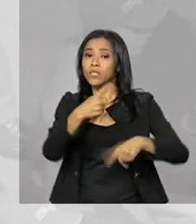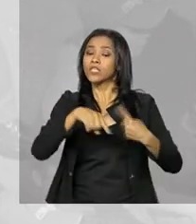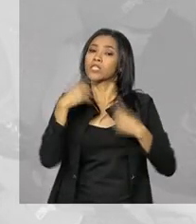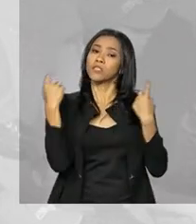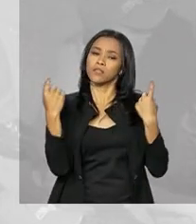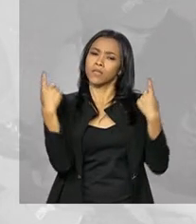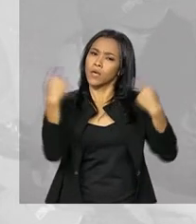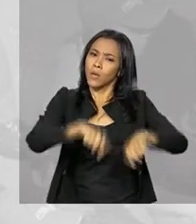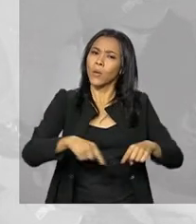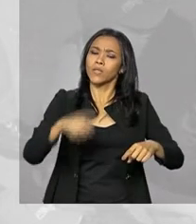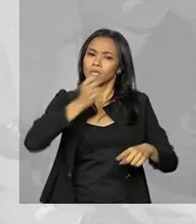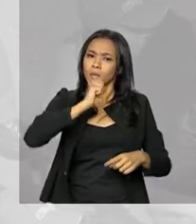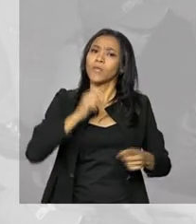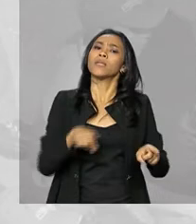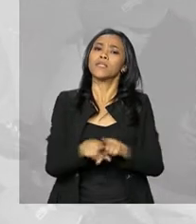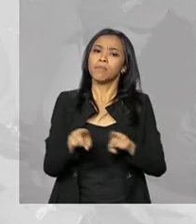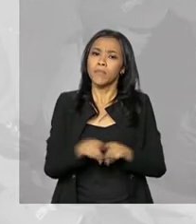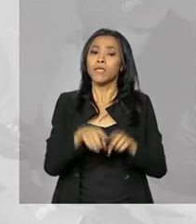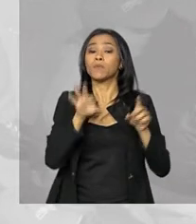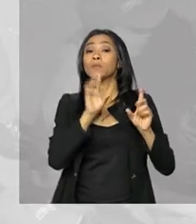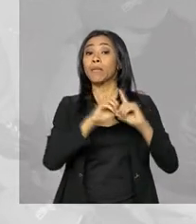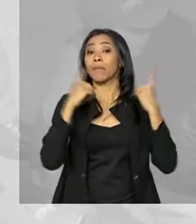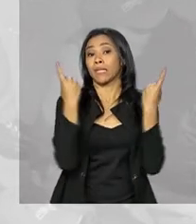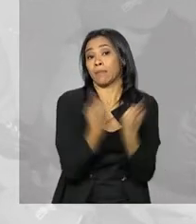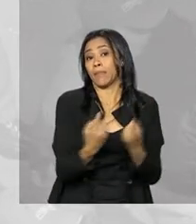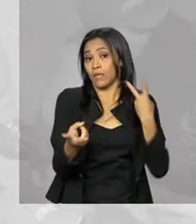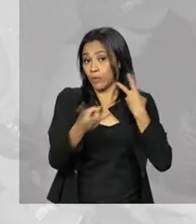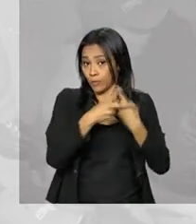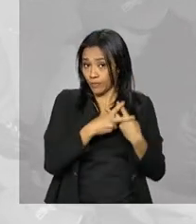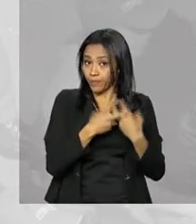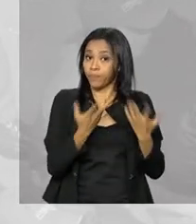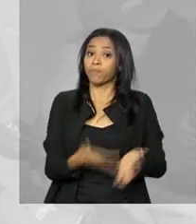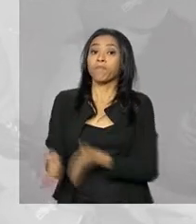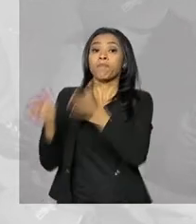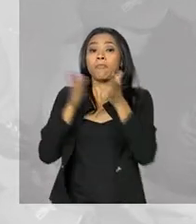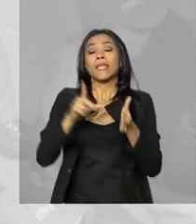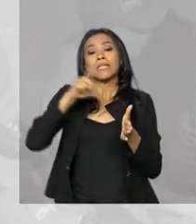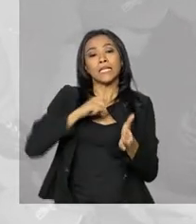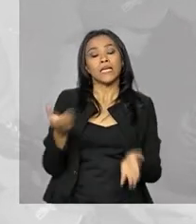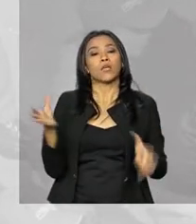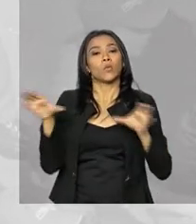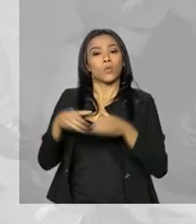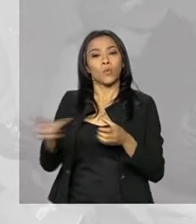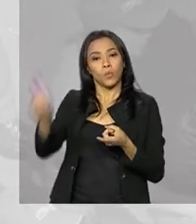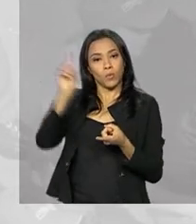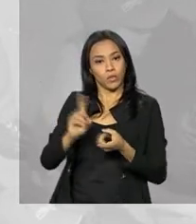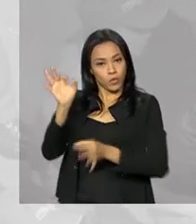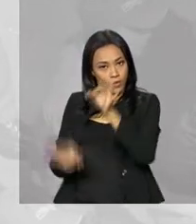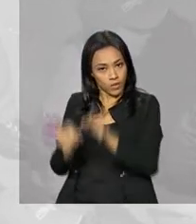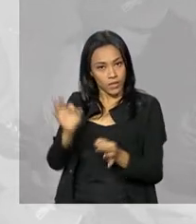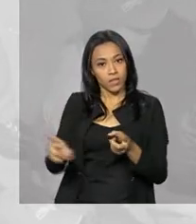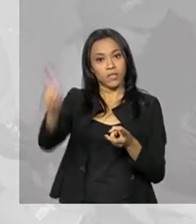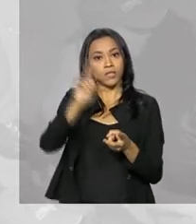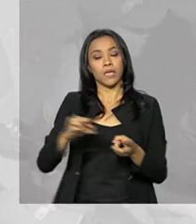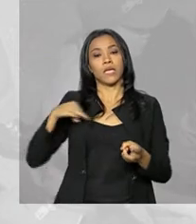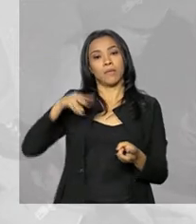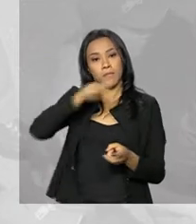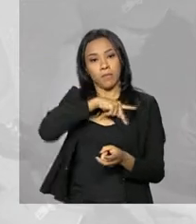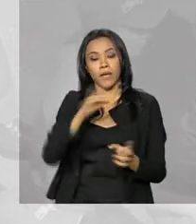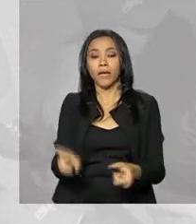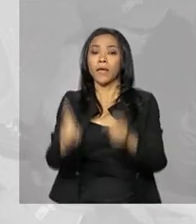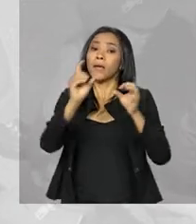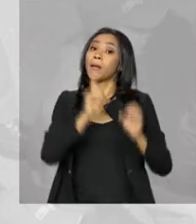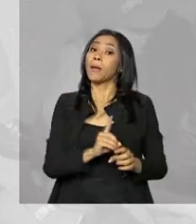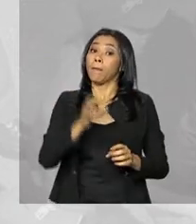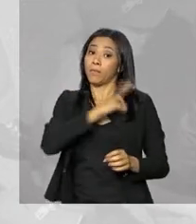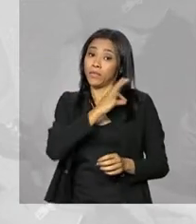Departamento Penitenciário Nacional. Também compõem o grupo integrantes do Judiciário, do Ministério Público, de Polícias Civis